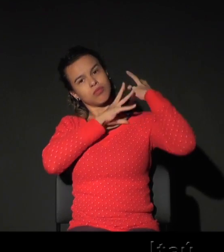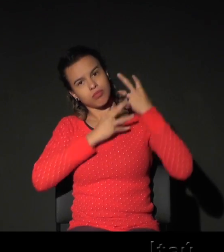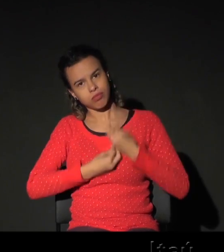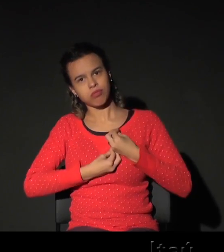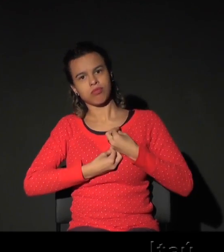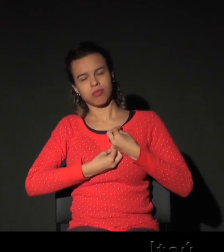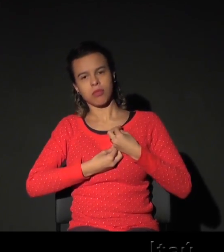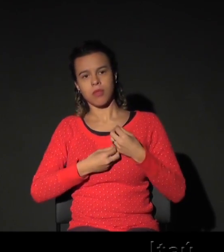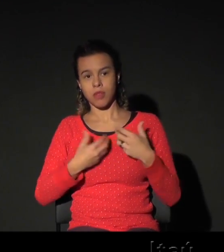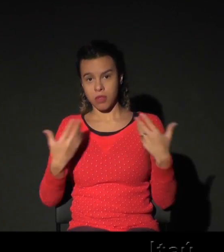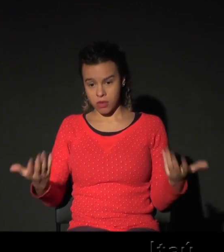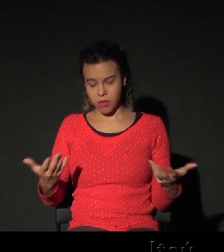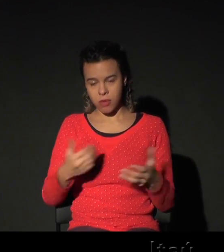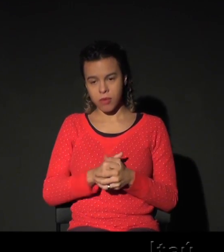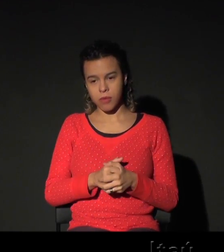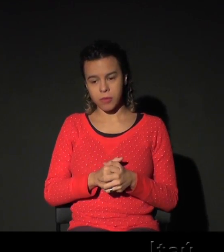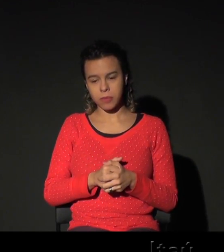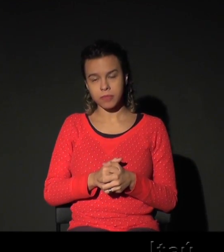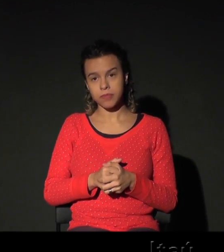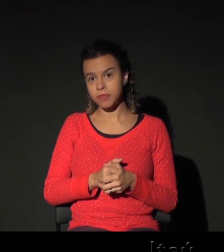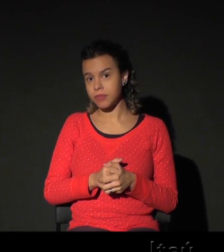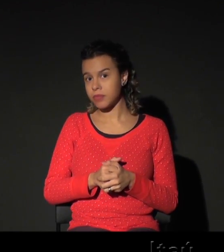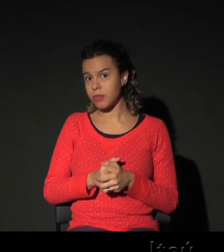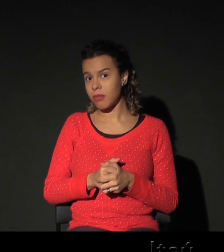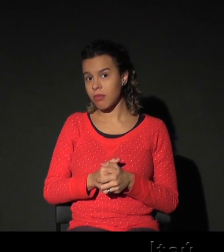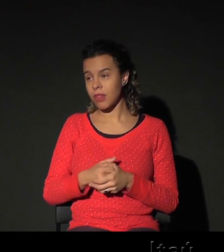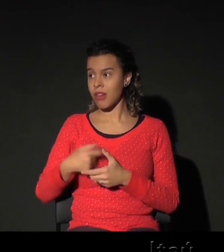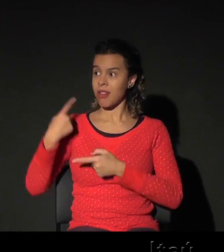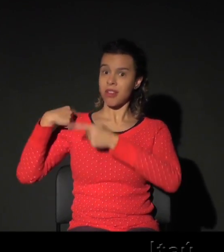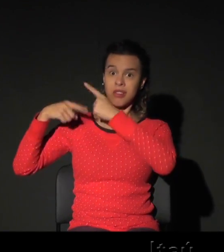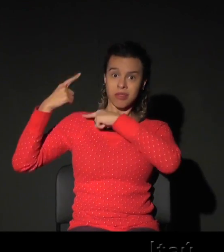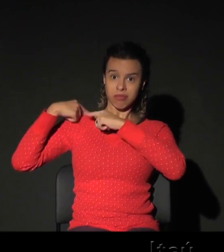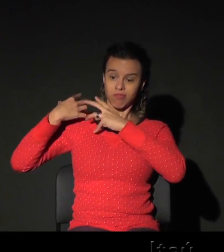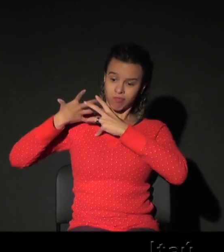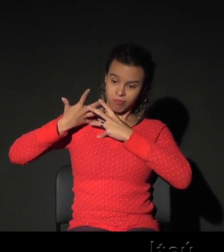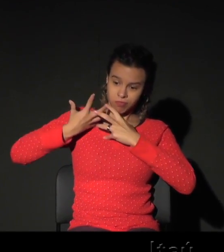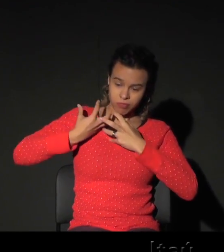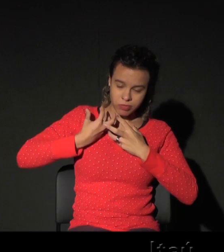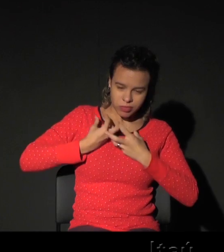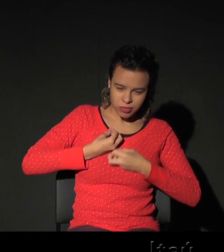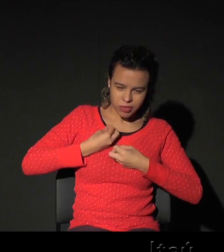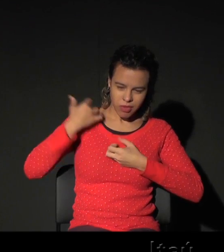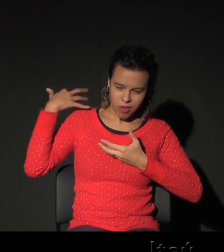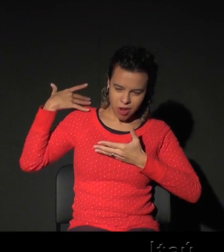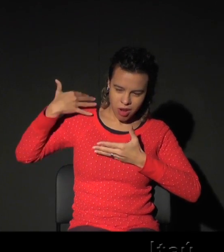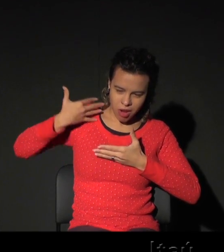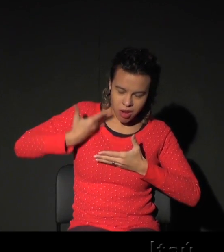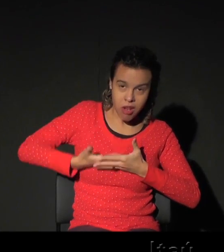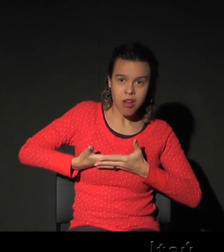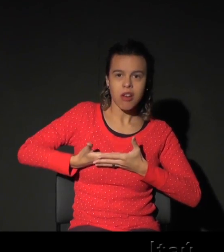ancestralidade sendo assim ancestralidade ess